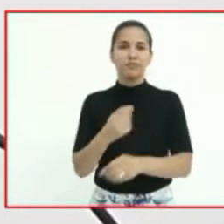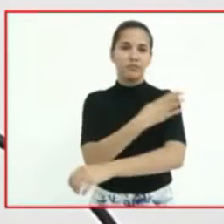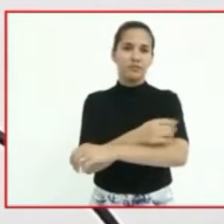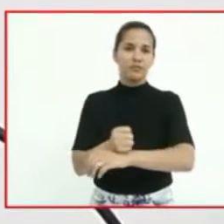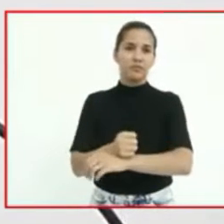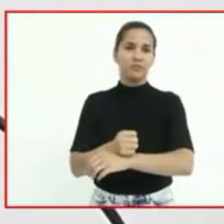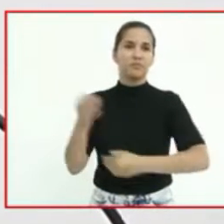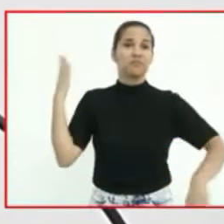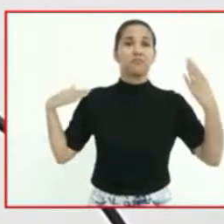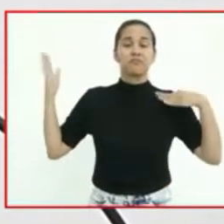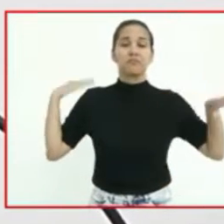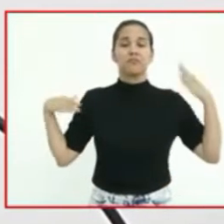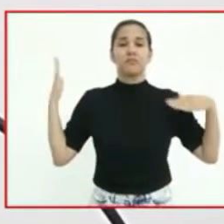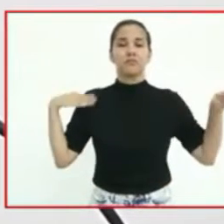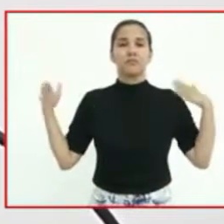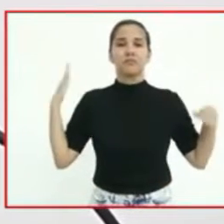passeio.